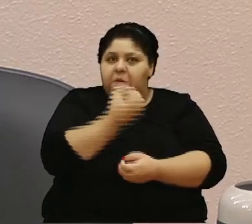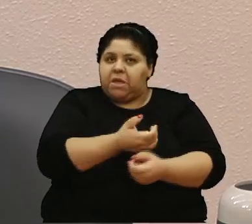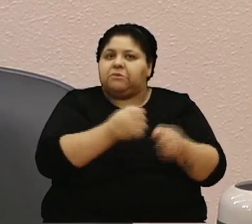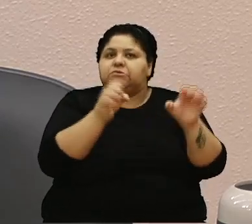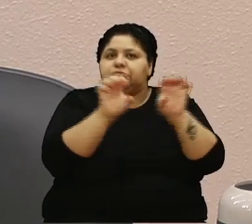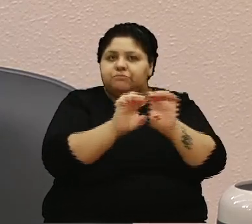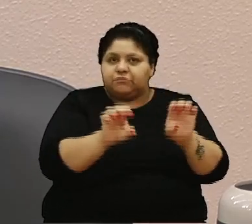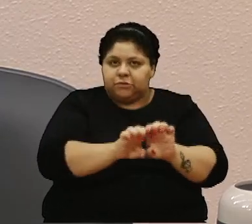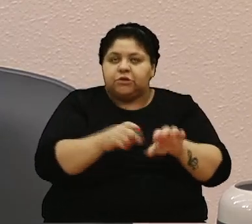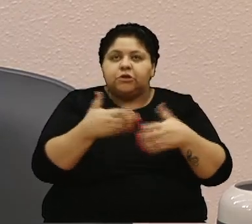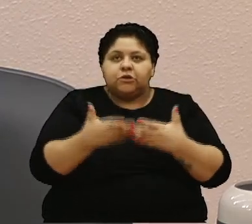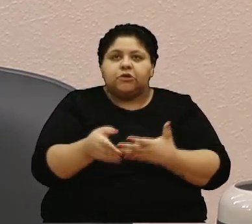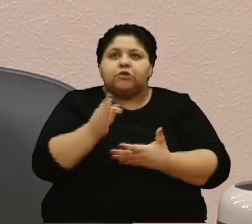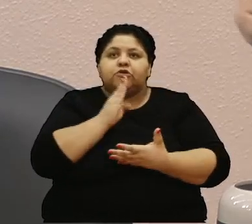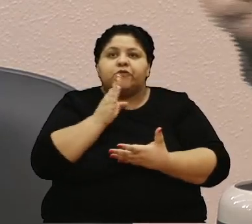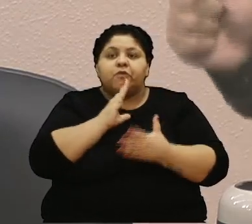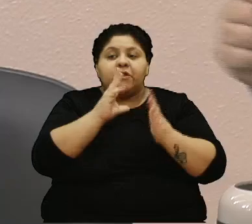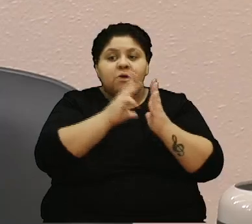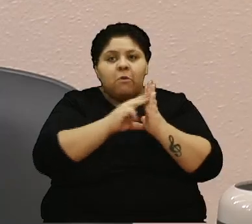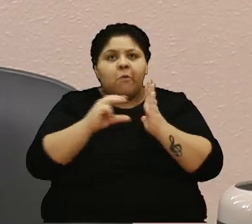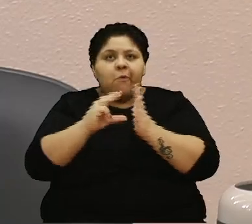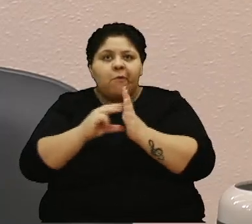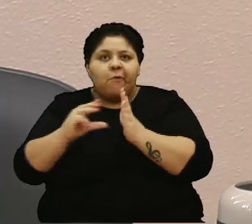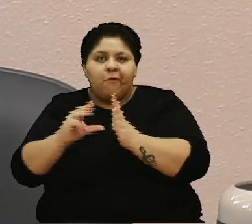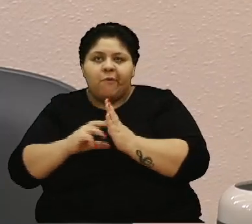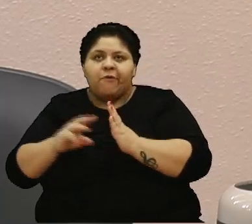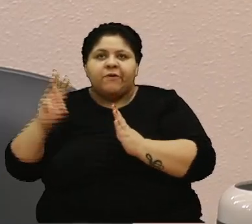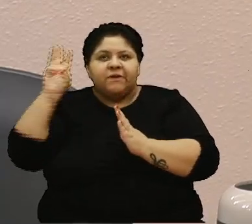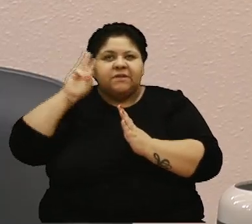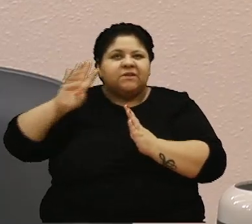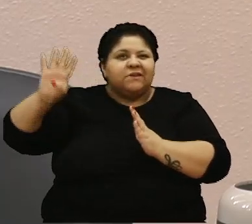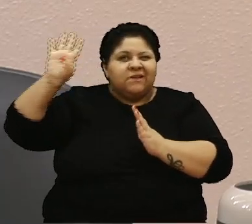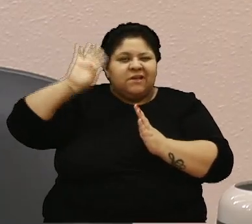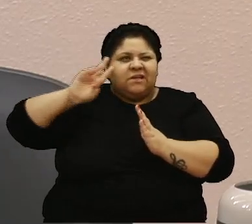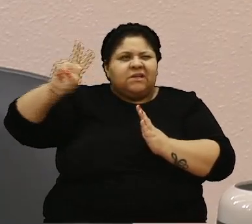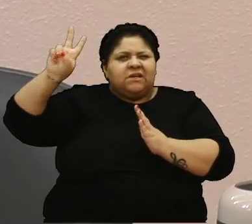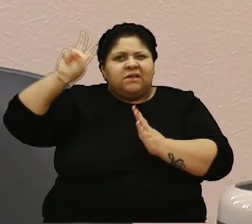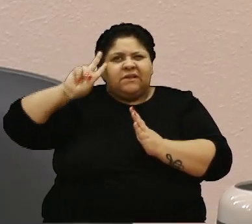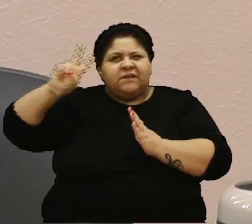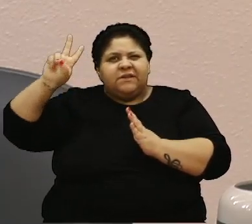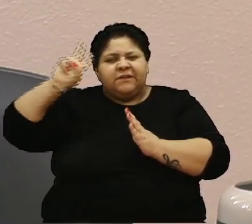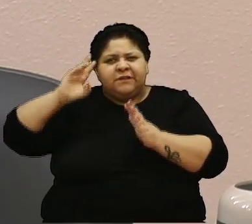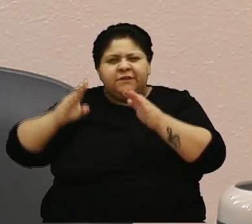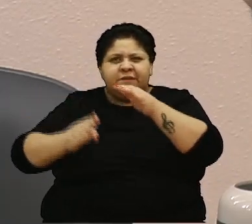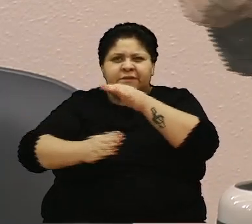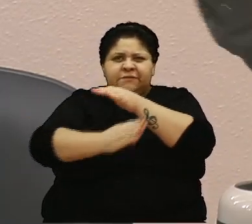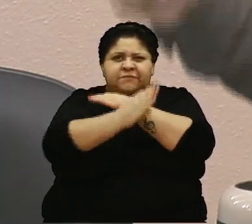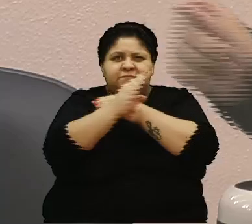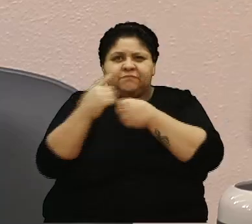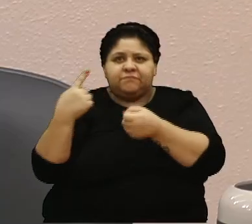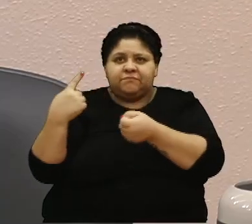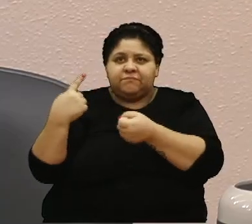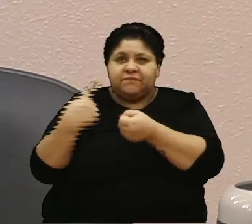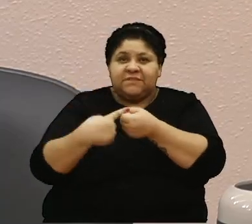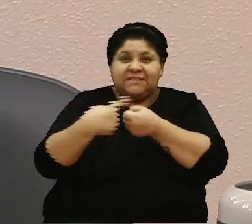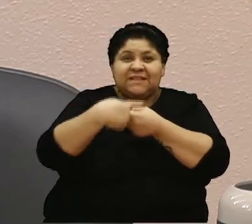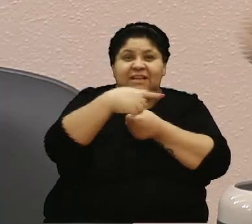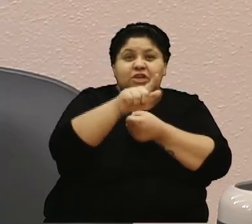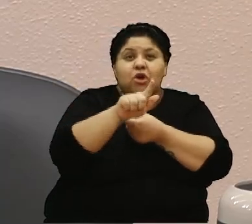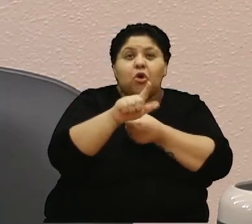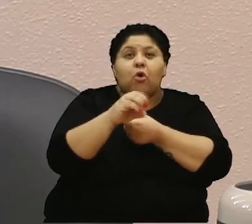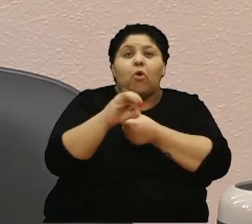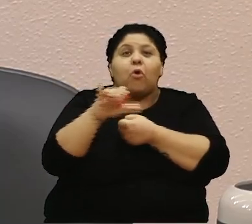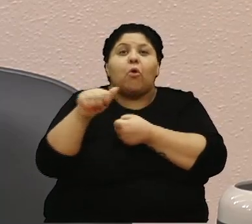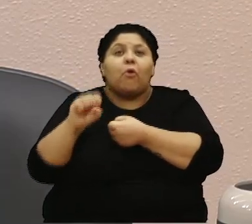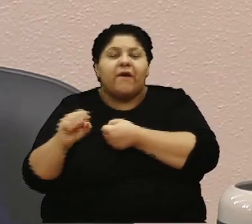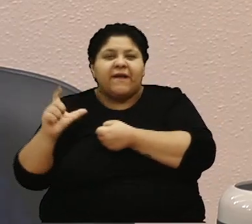estruturado, então vamos conhecer o modelo. Terça e quarta vamos lá. Segunda vamos a uma cidade, se chama Cidade de Goiás. Tem um modelo